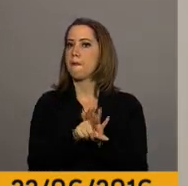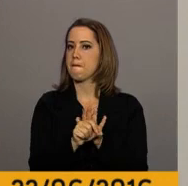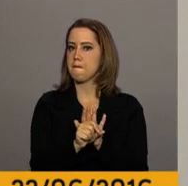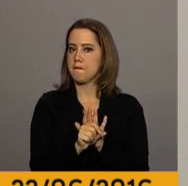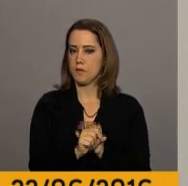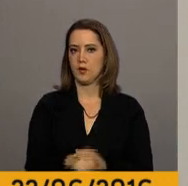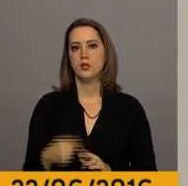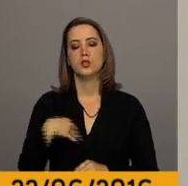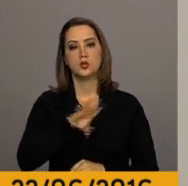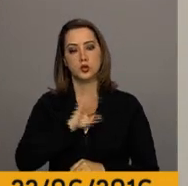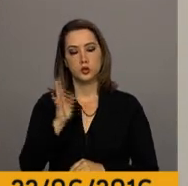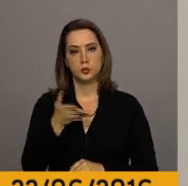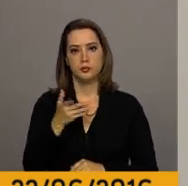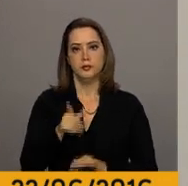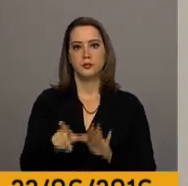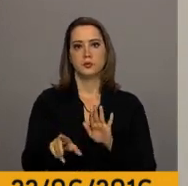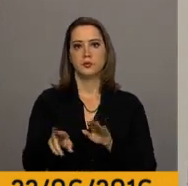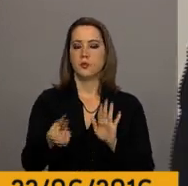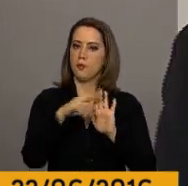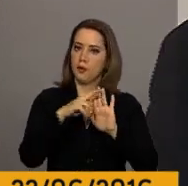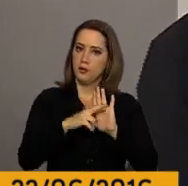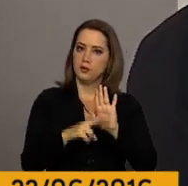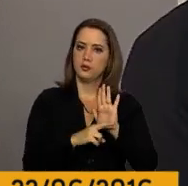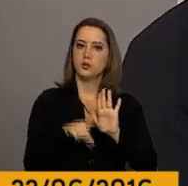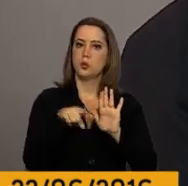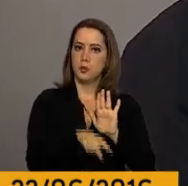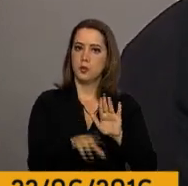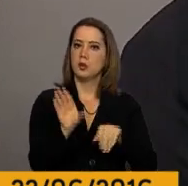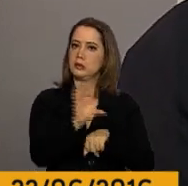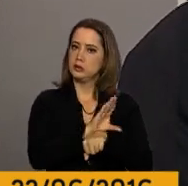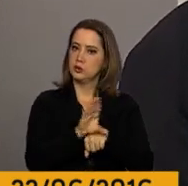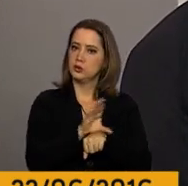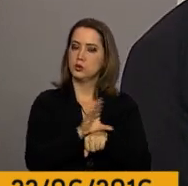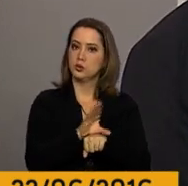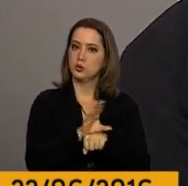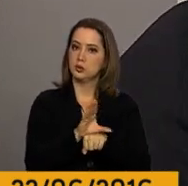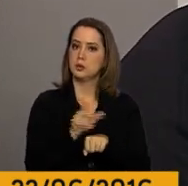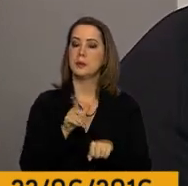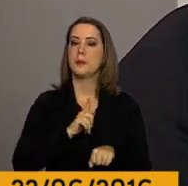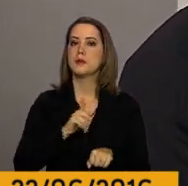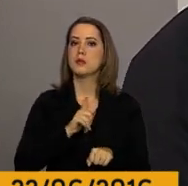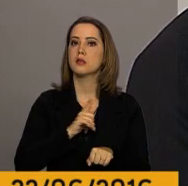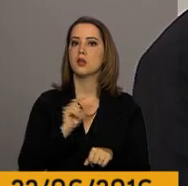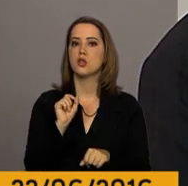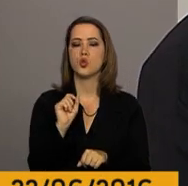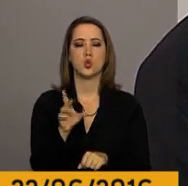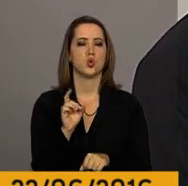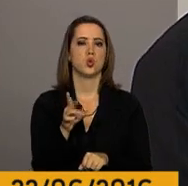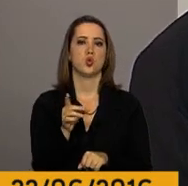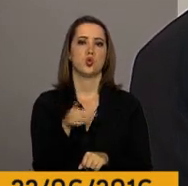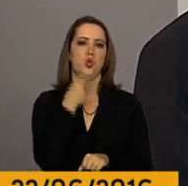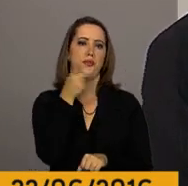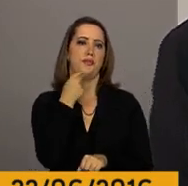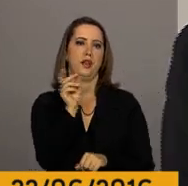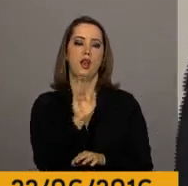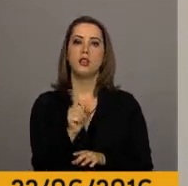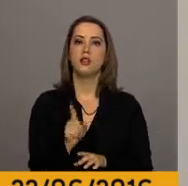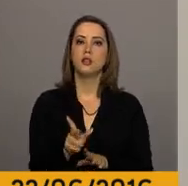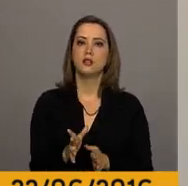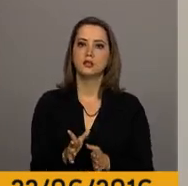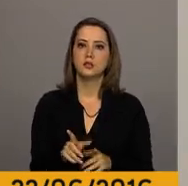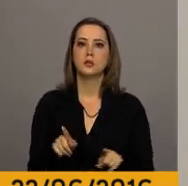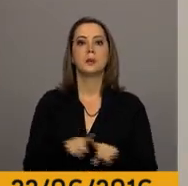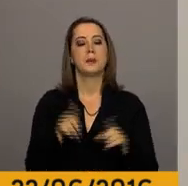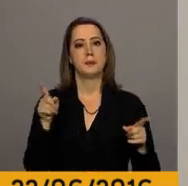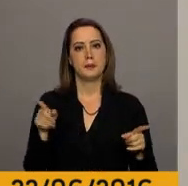nós regulamentam esse dispositivo constitucional para fixar não apenas declarar genericamente a Mora